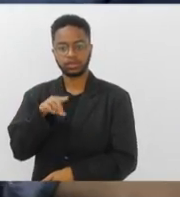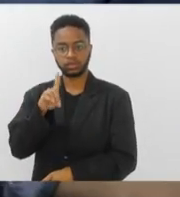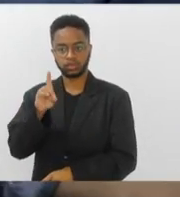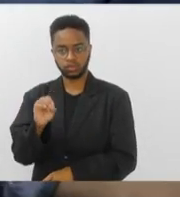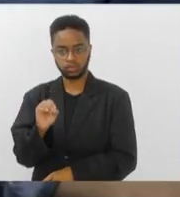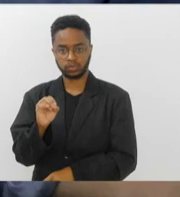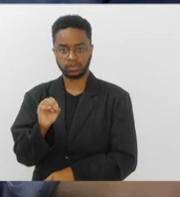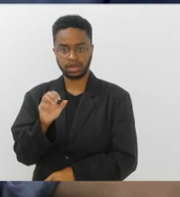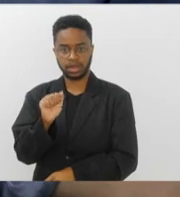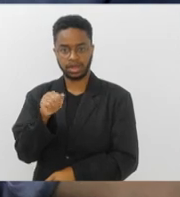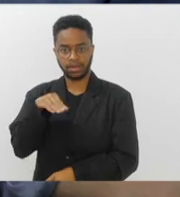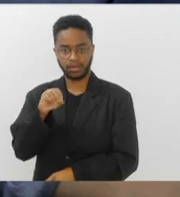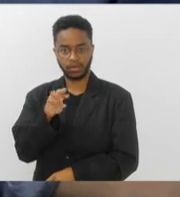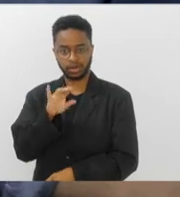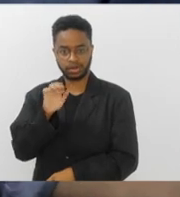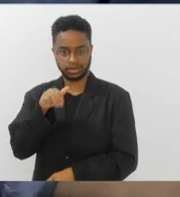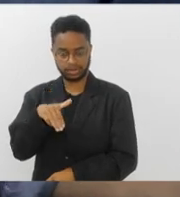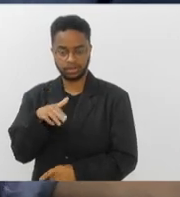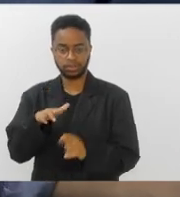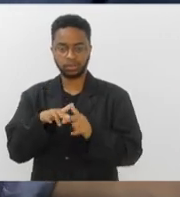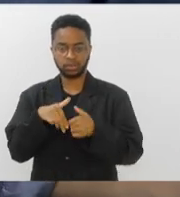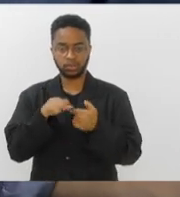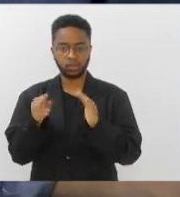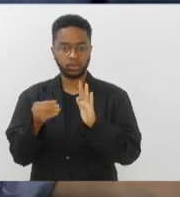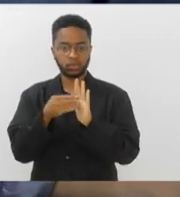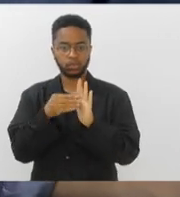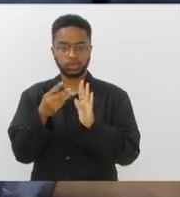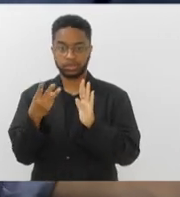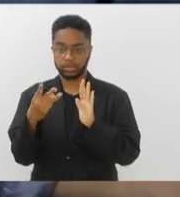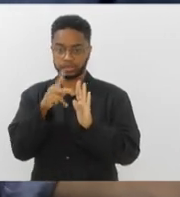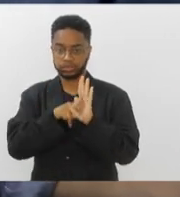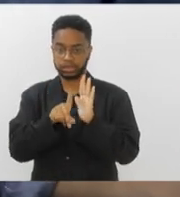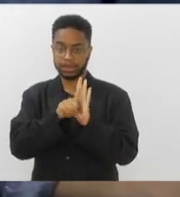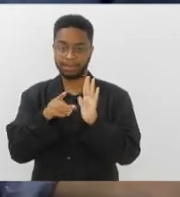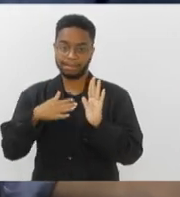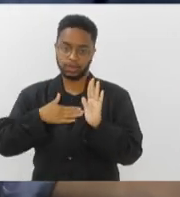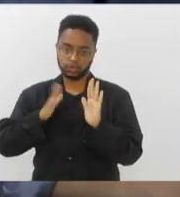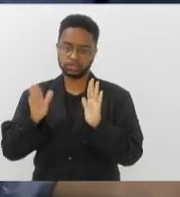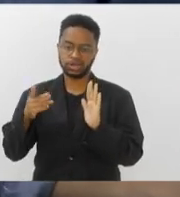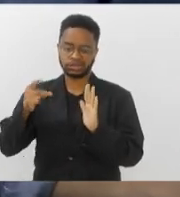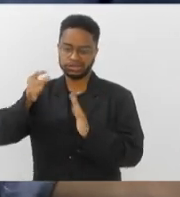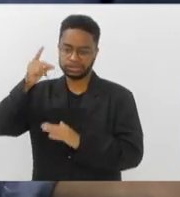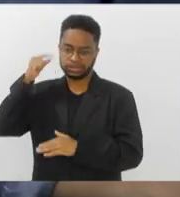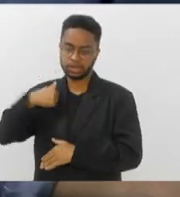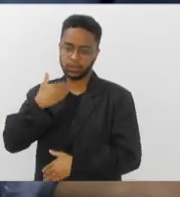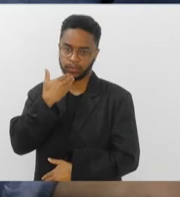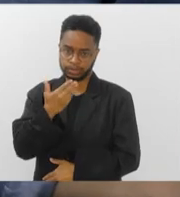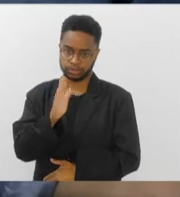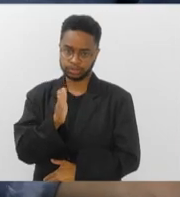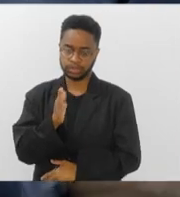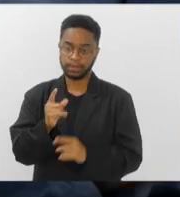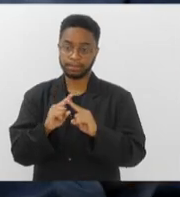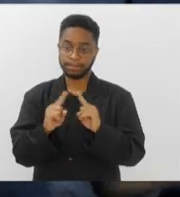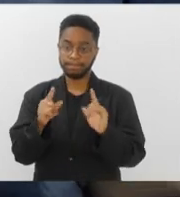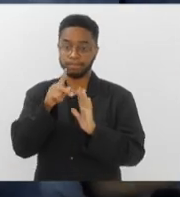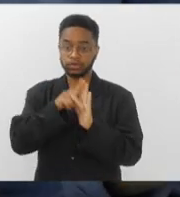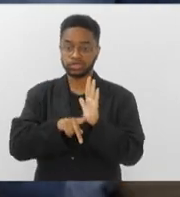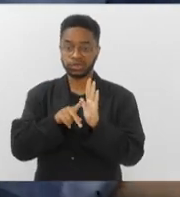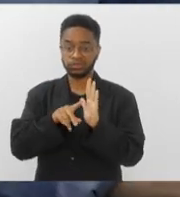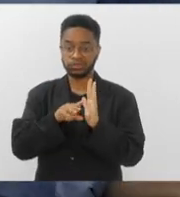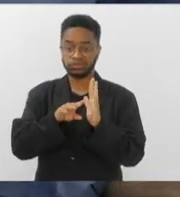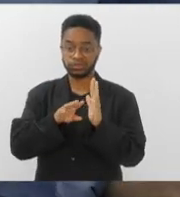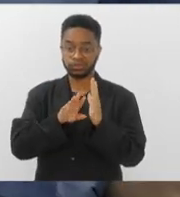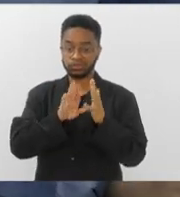Dito Amorim pela inclusão de 3 projetos meus que já estava há algum tempo que eu estava pedindo. Mas só que esses projetos estão lá no fim da